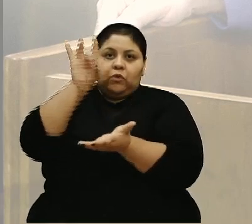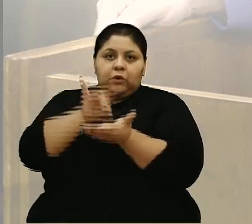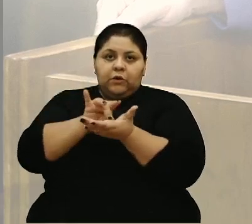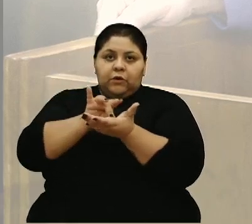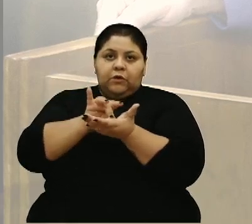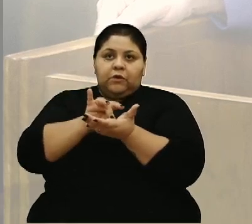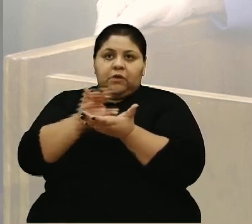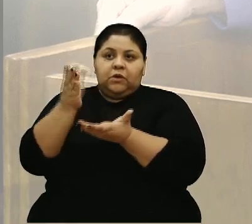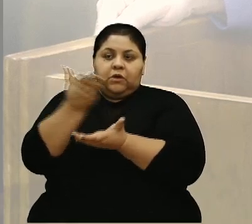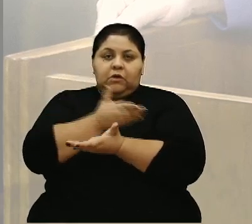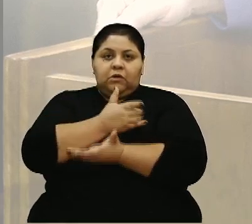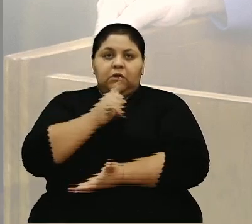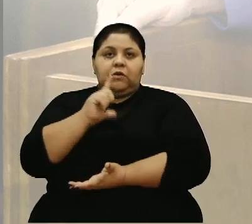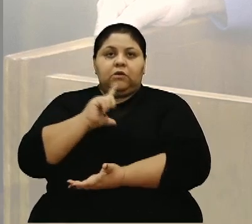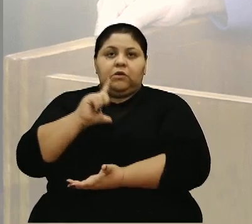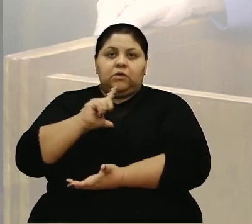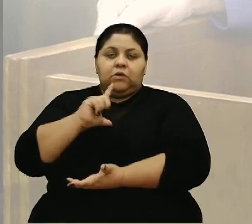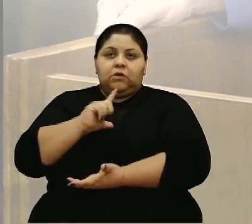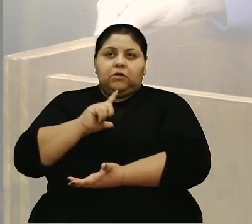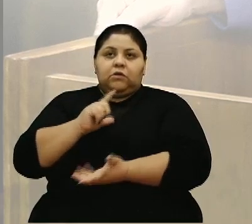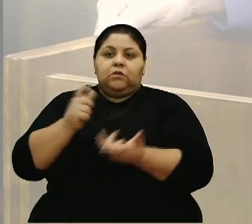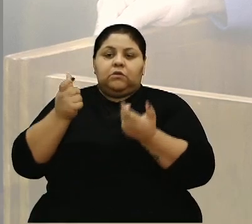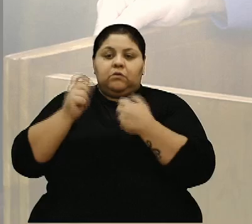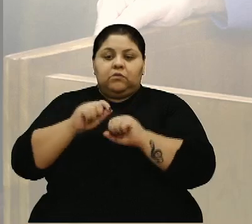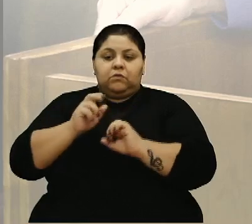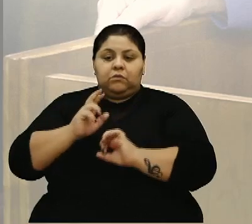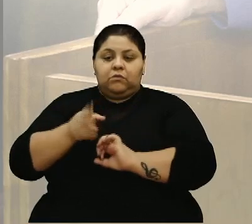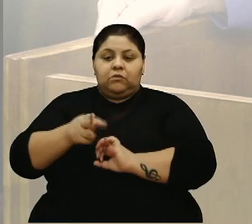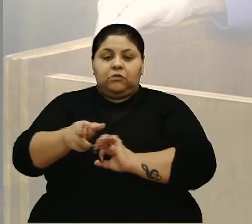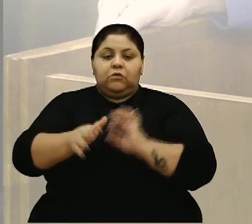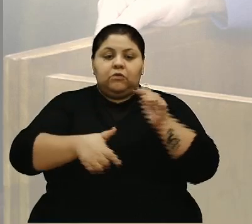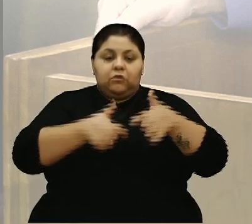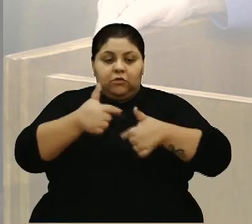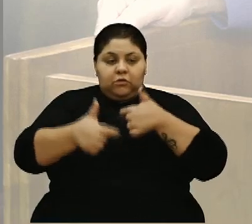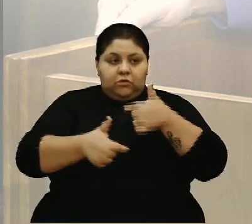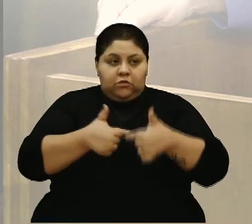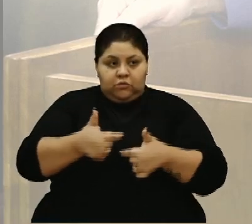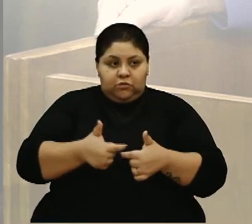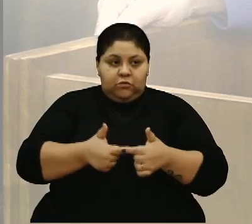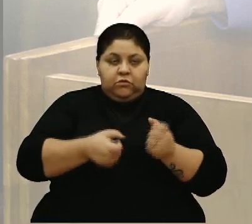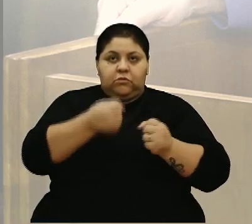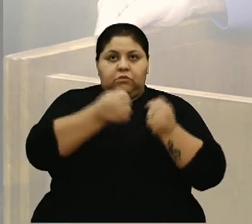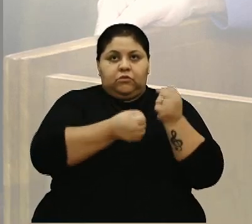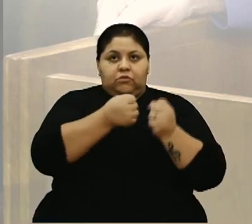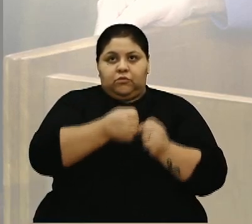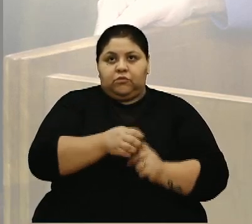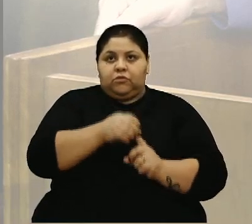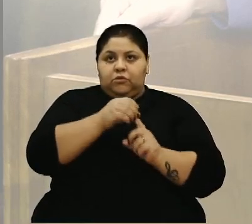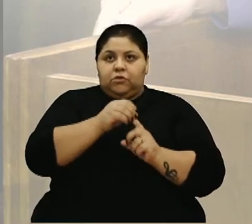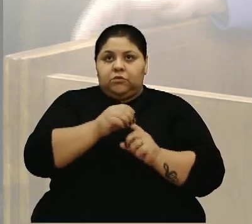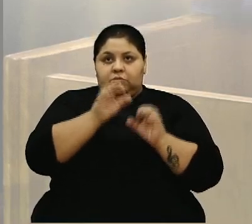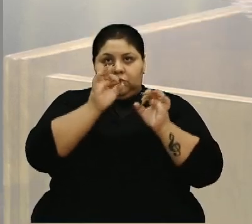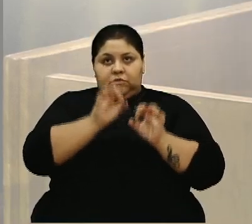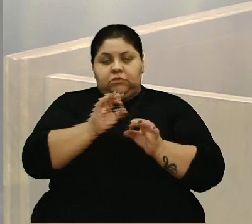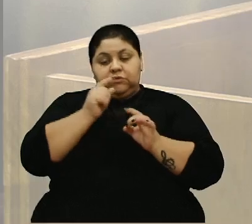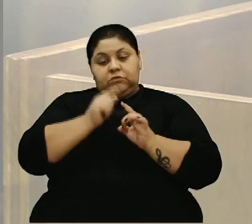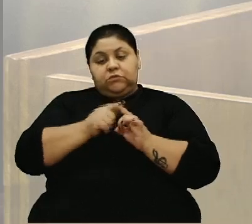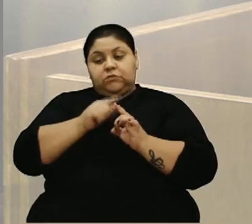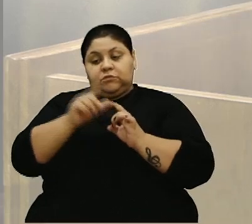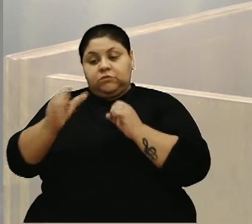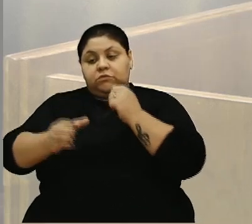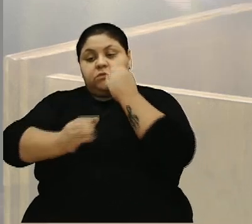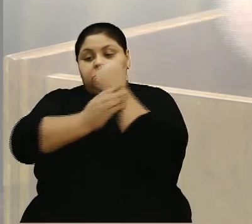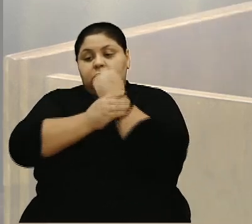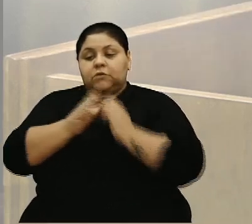para vocês terem condições de manter os empregos, manter os seus veículos, principalmente em dia, porque a segurança